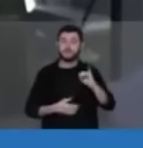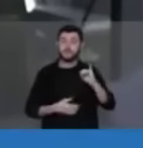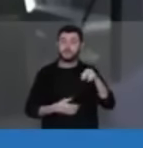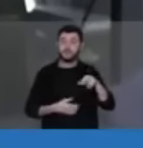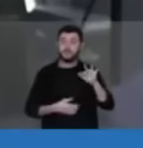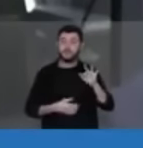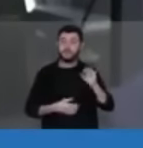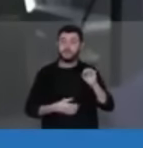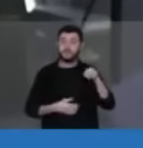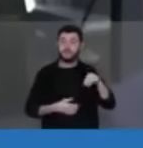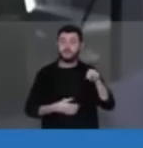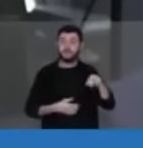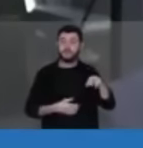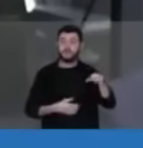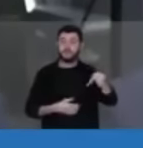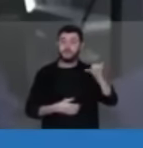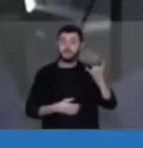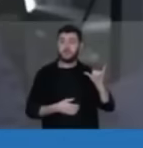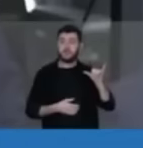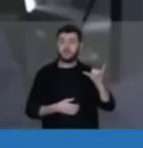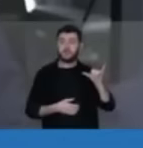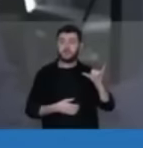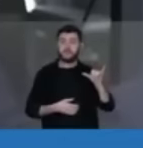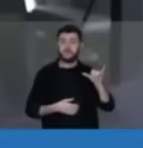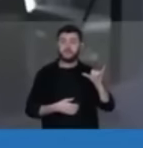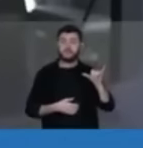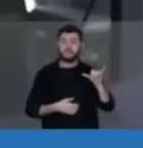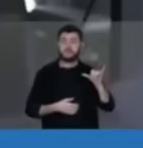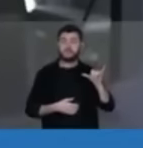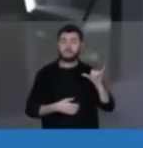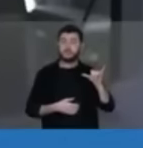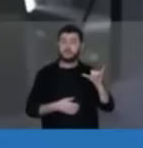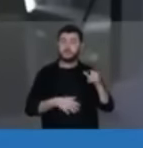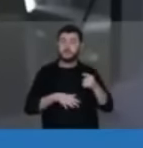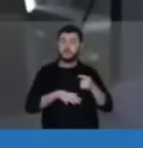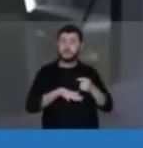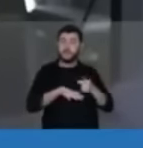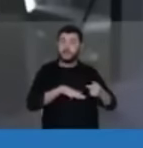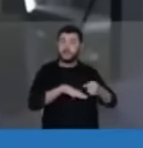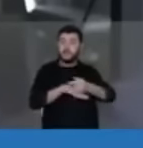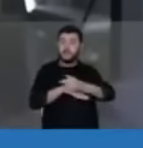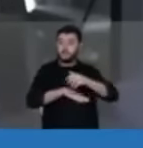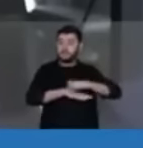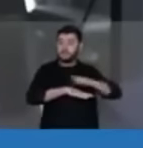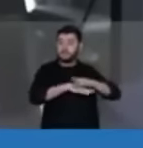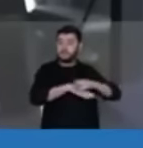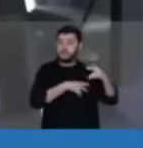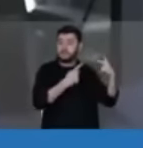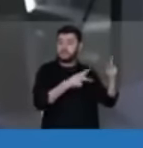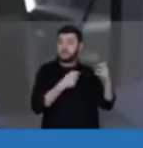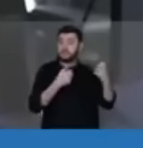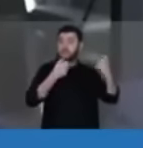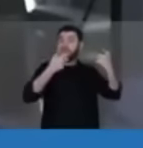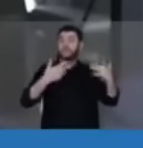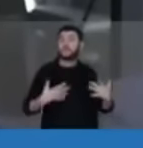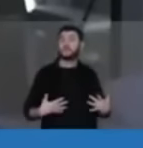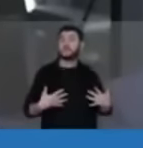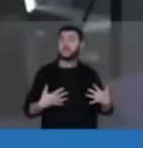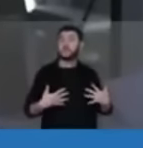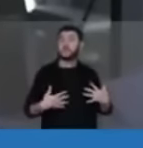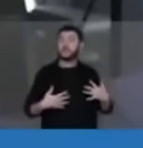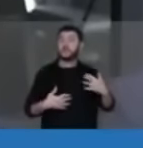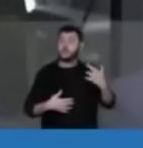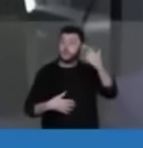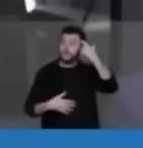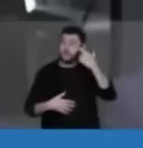na página e de internet se for fake News é deles tá falando Pacheco pode virar Ministro de